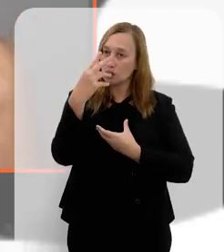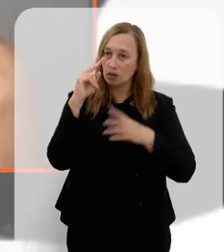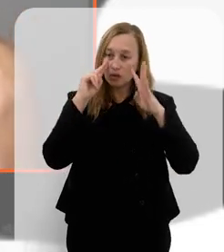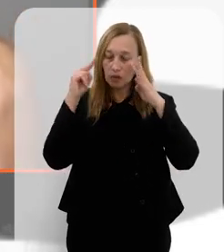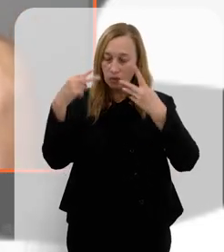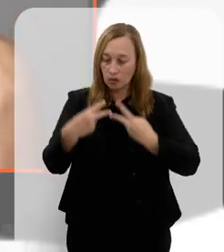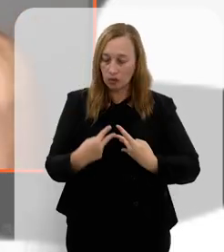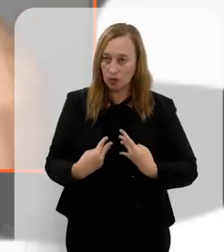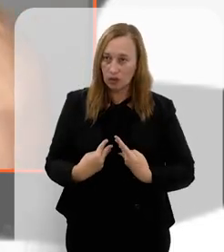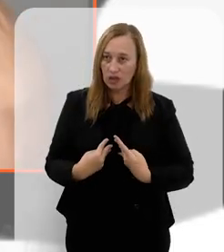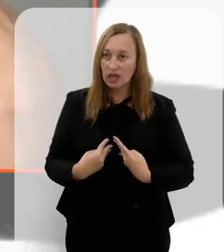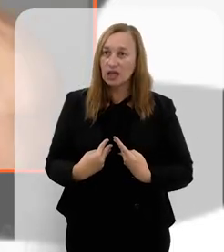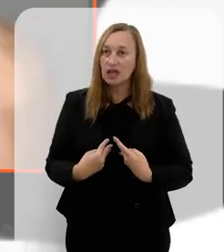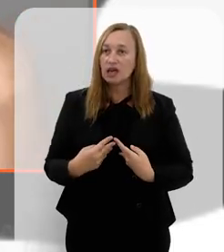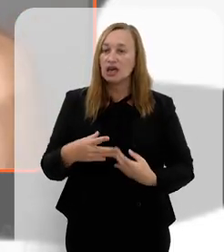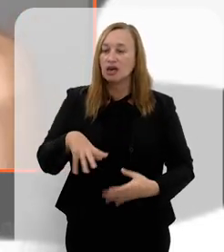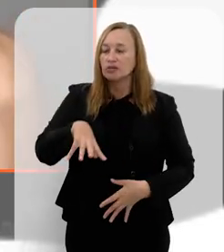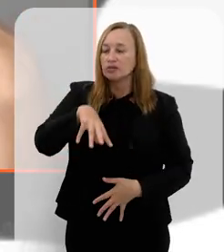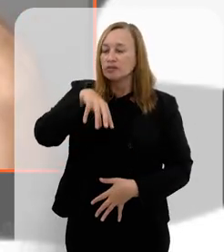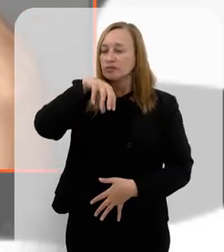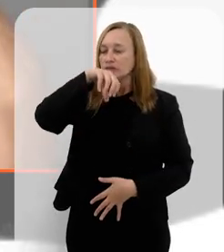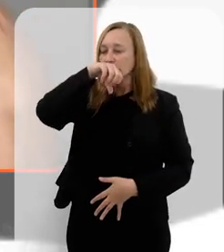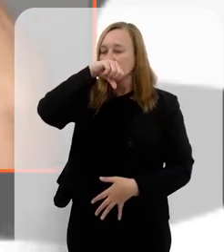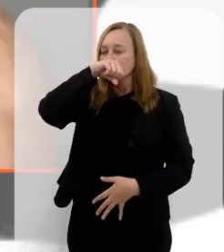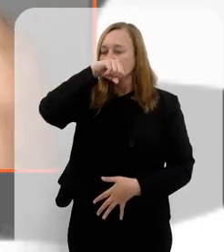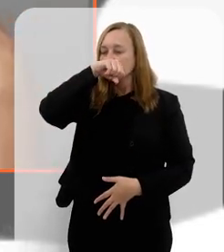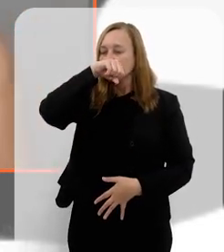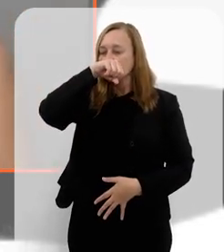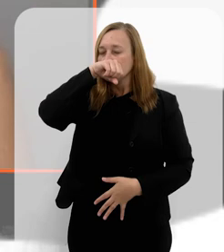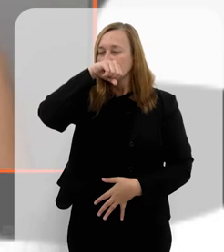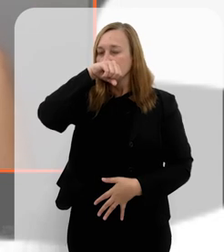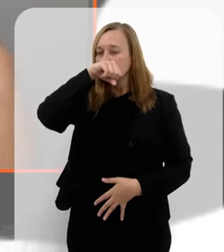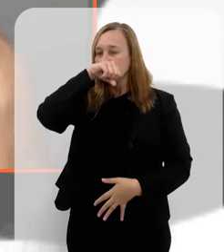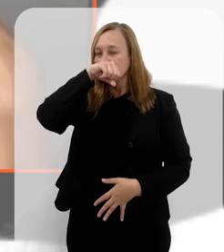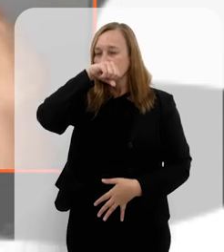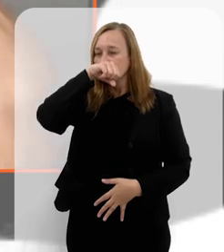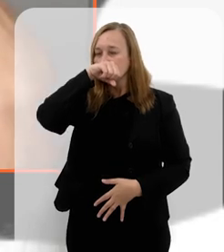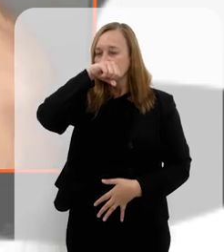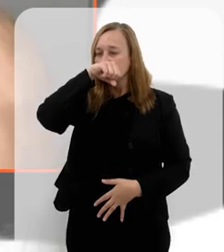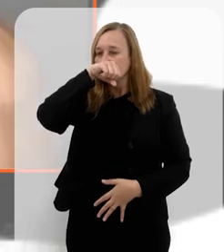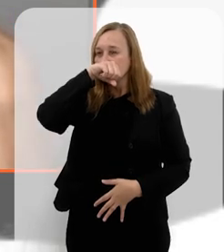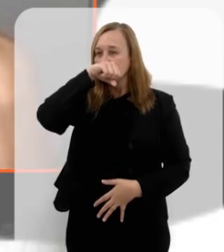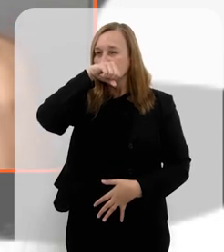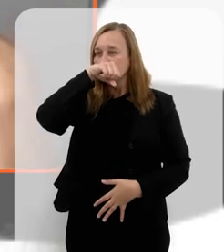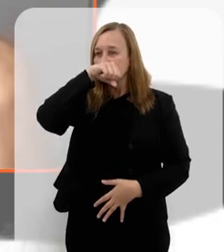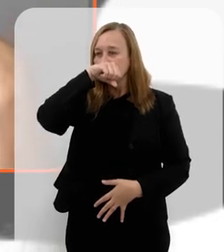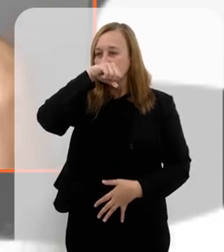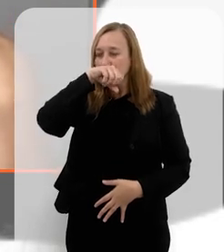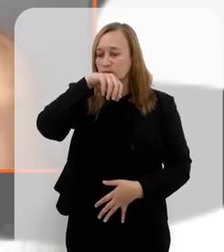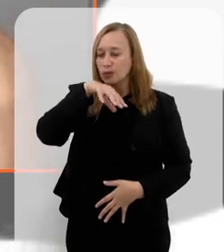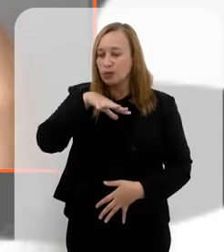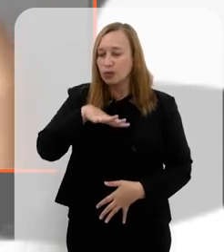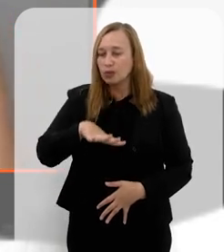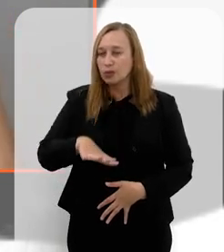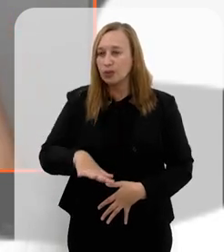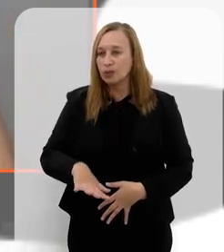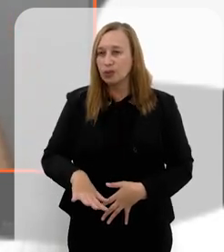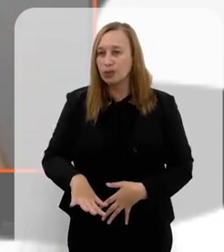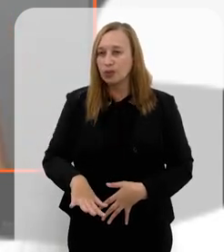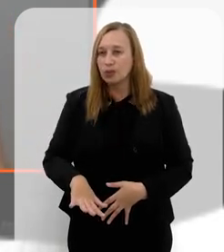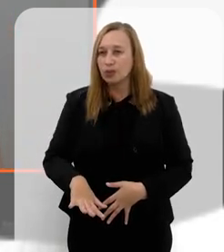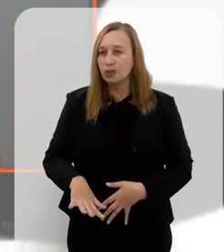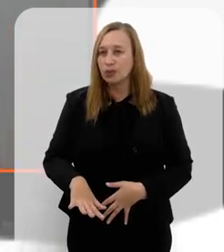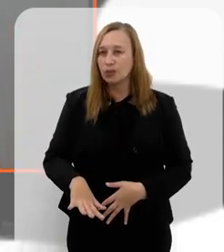para dentro e respirar. Você se concentra na sua respiração. E a